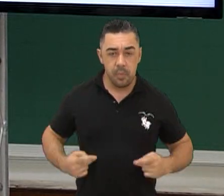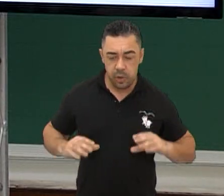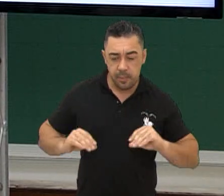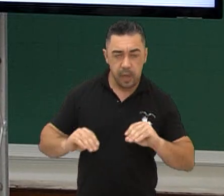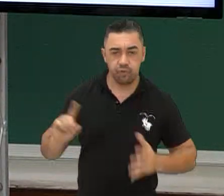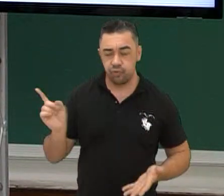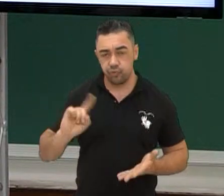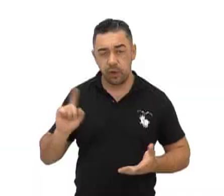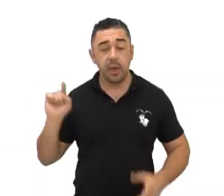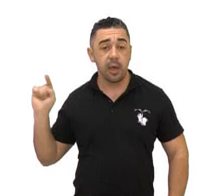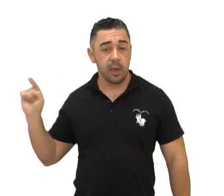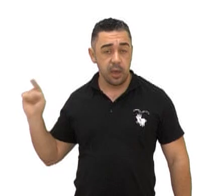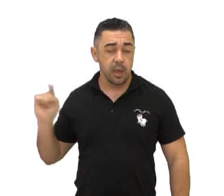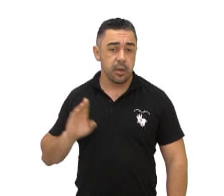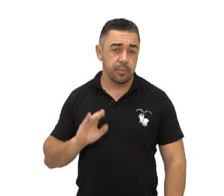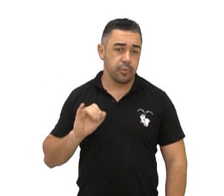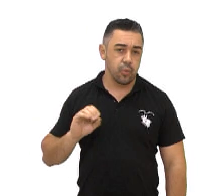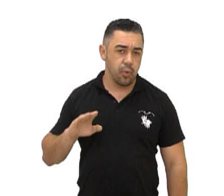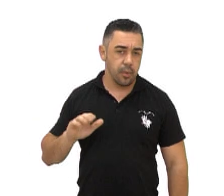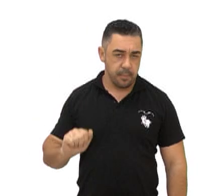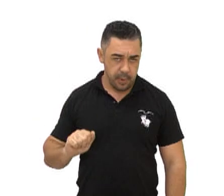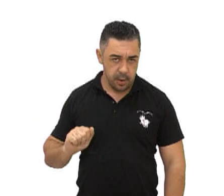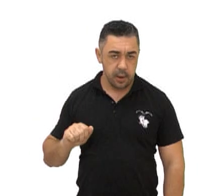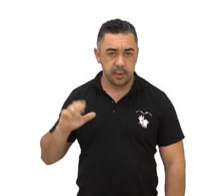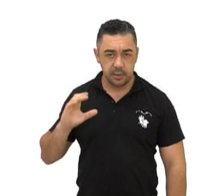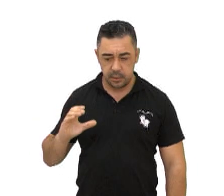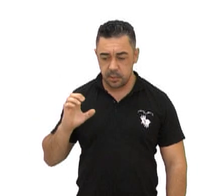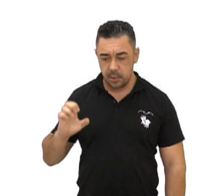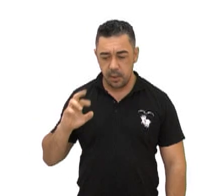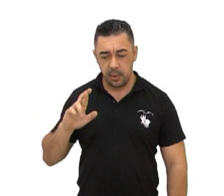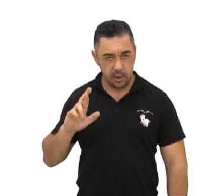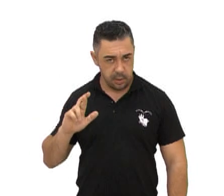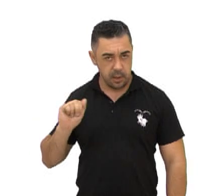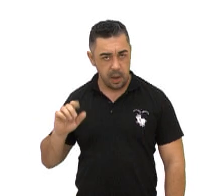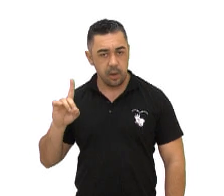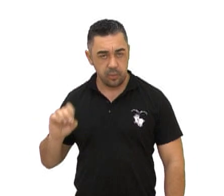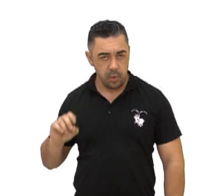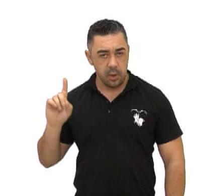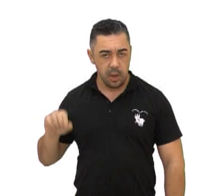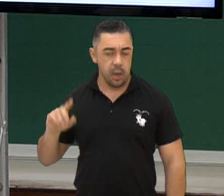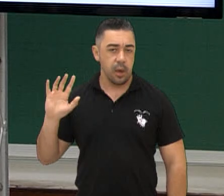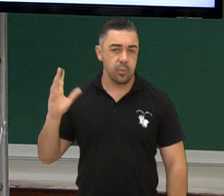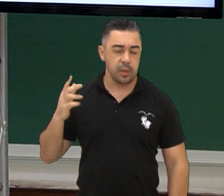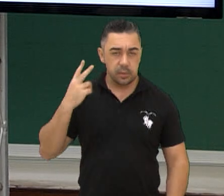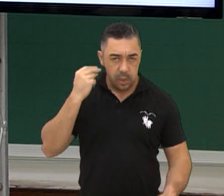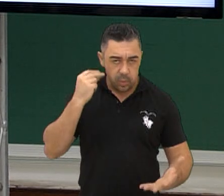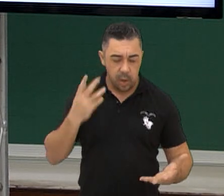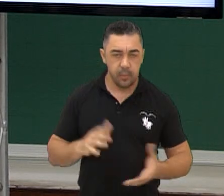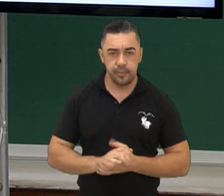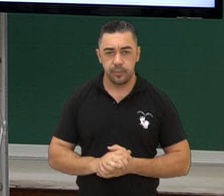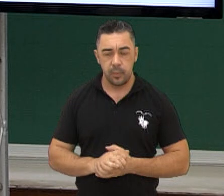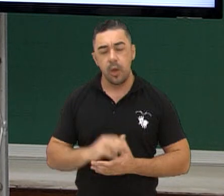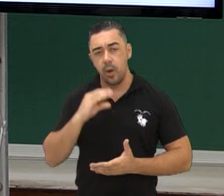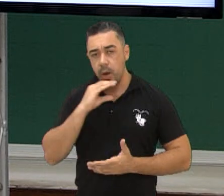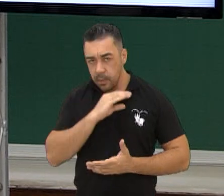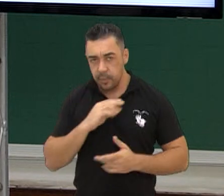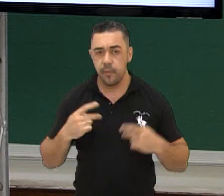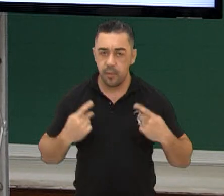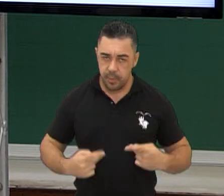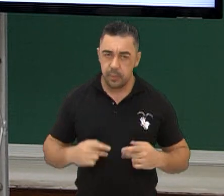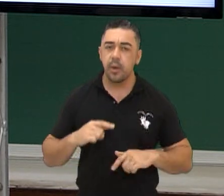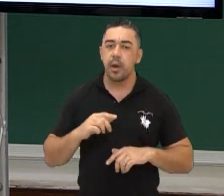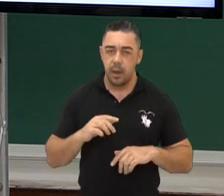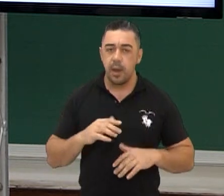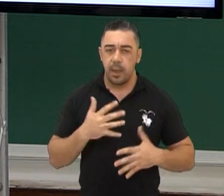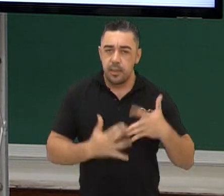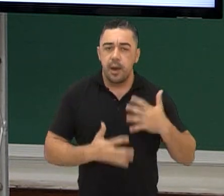Então, esse bioma aqui, que é no caso o cerrado, o fogo é natural nessa região, né? Lógico que o homem atrapalha colocando mais fogo